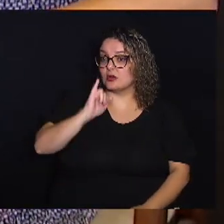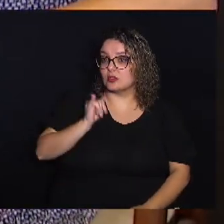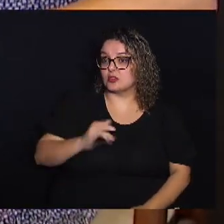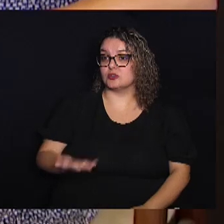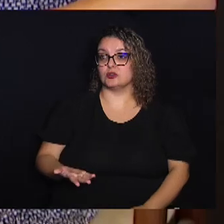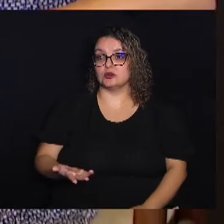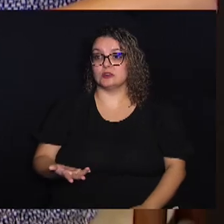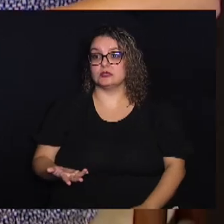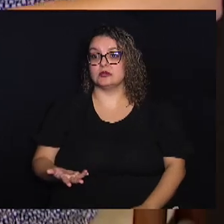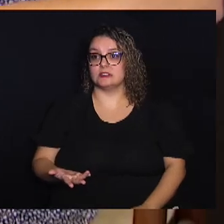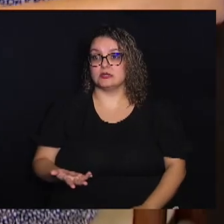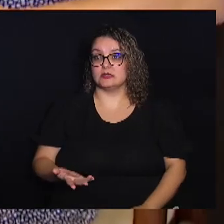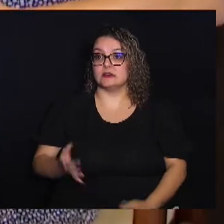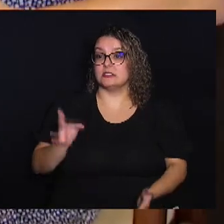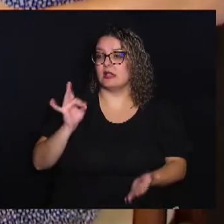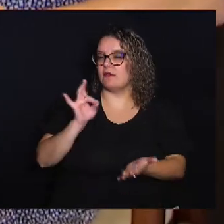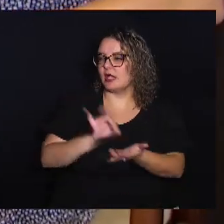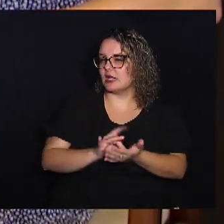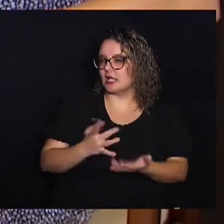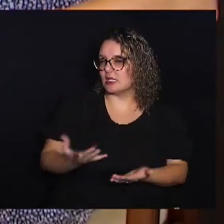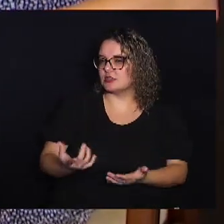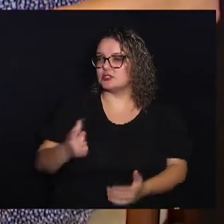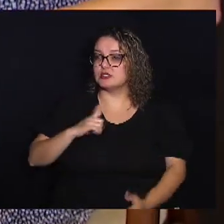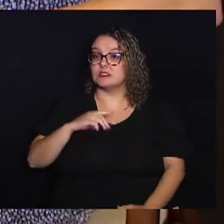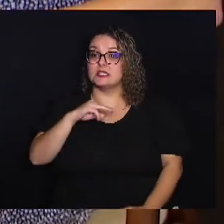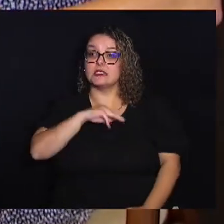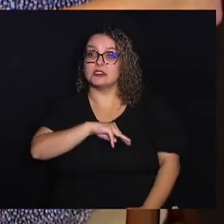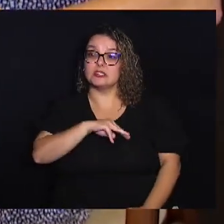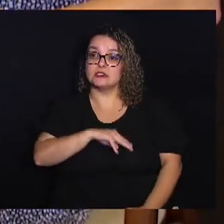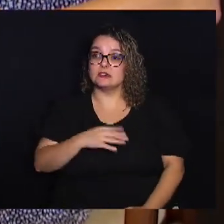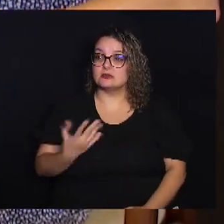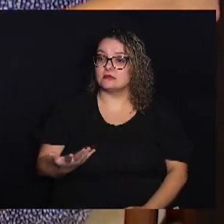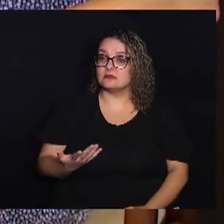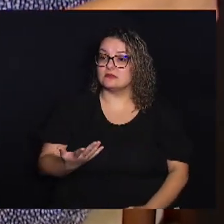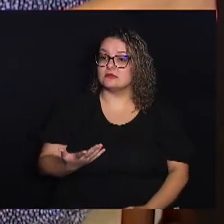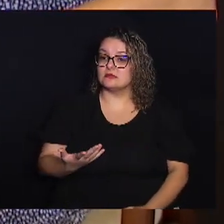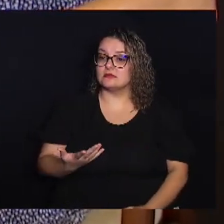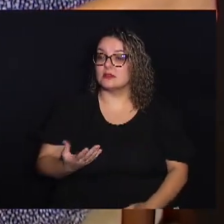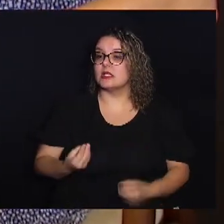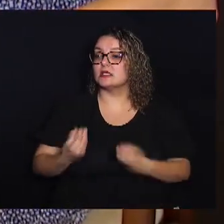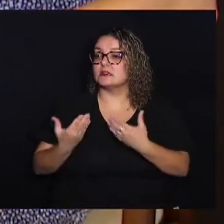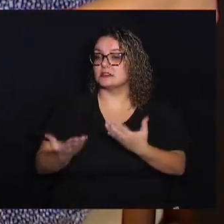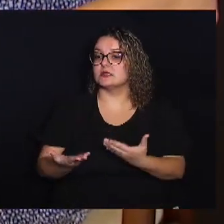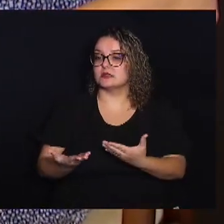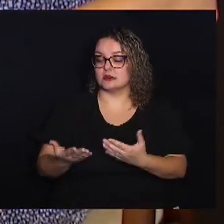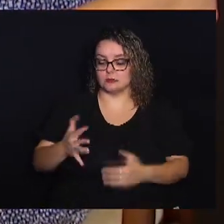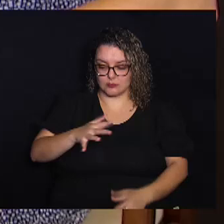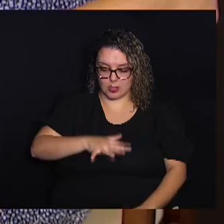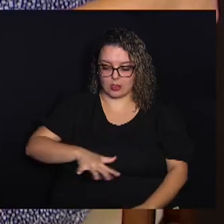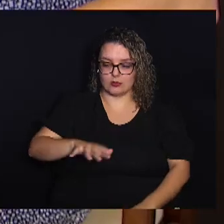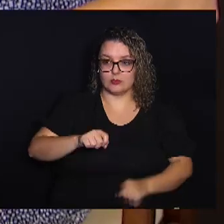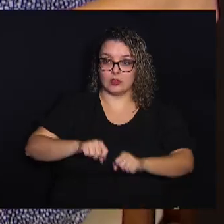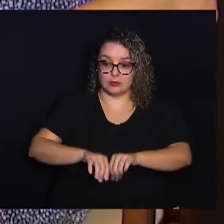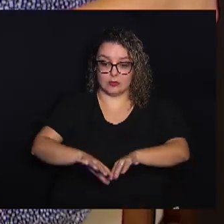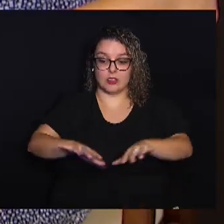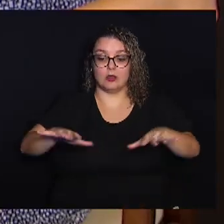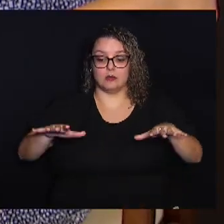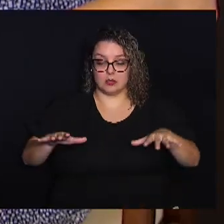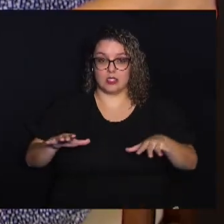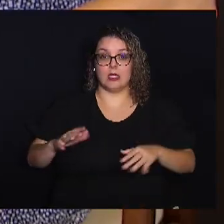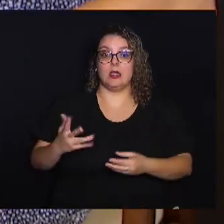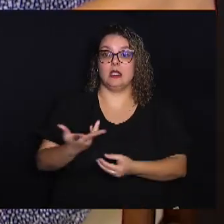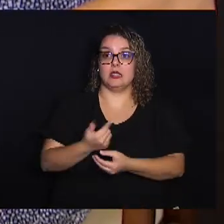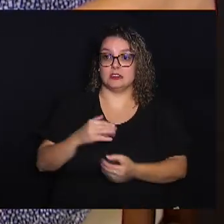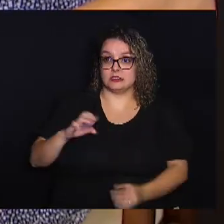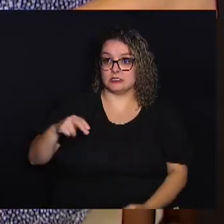contador de histórias tem essa missão de trazer para a cena, trazer para as artes da cena, né, para a